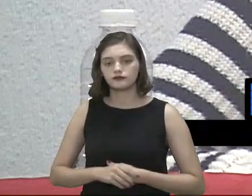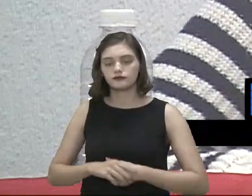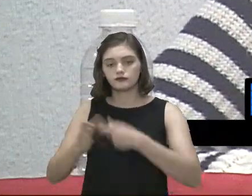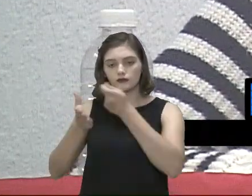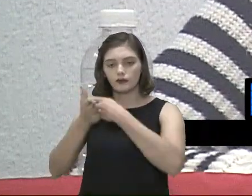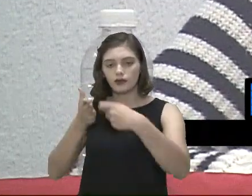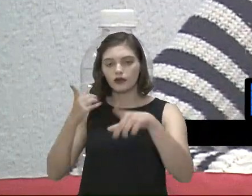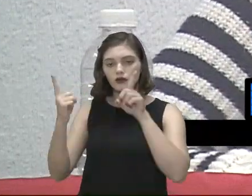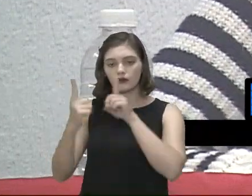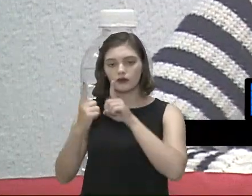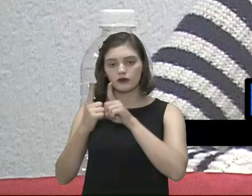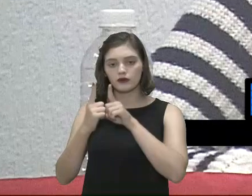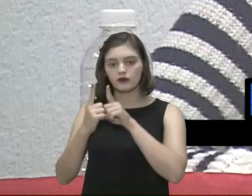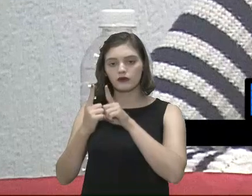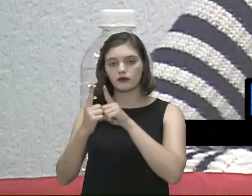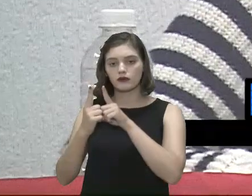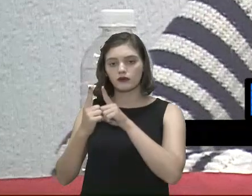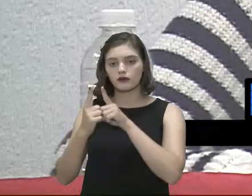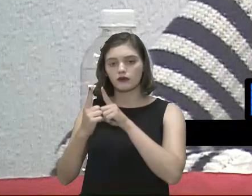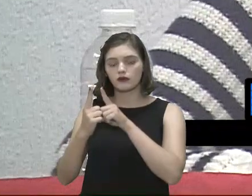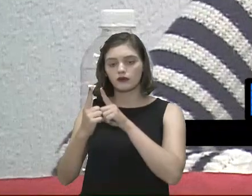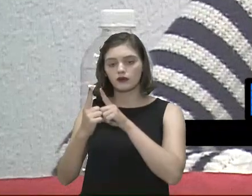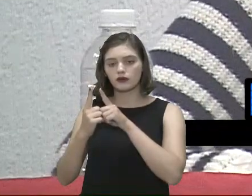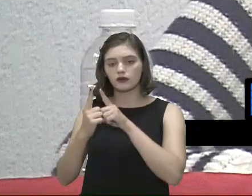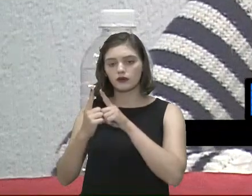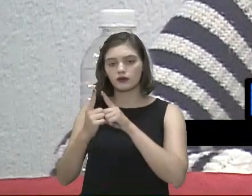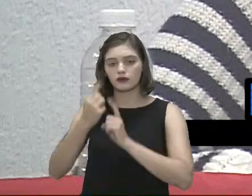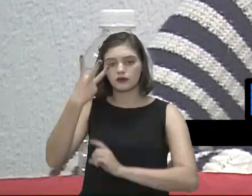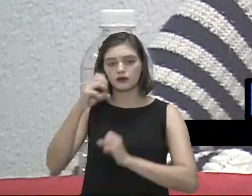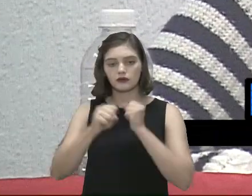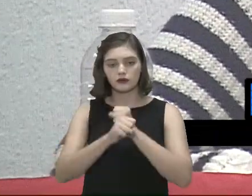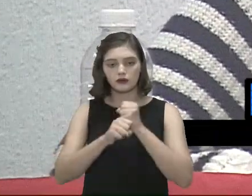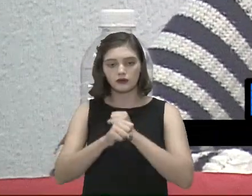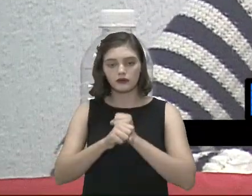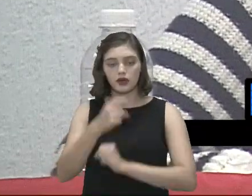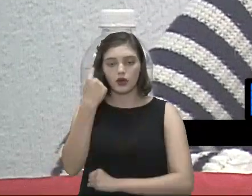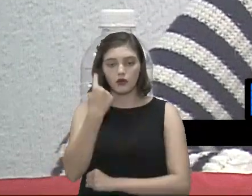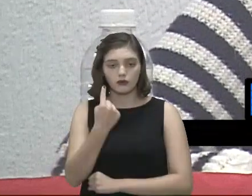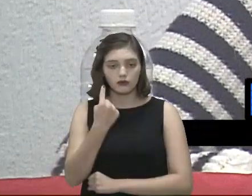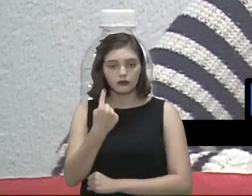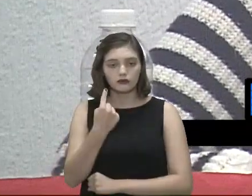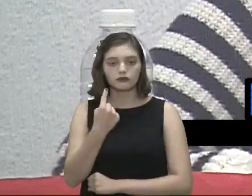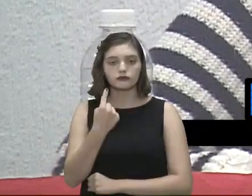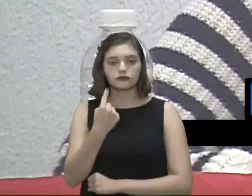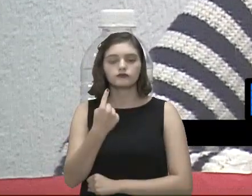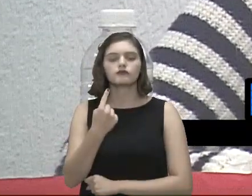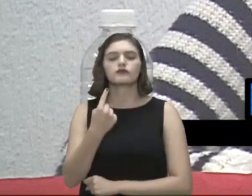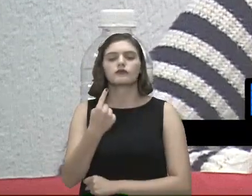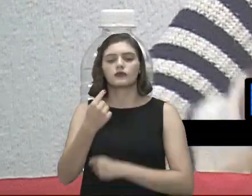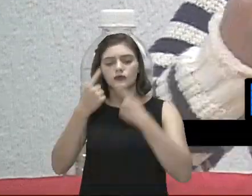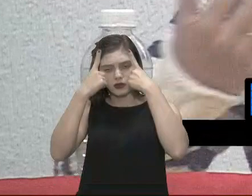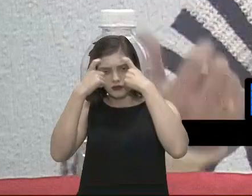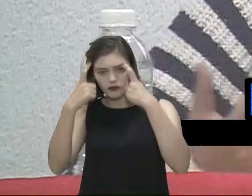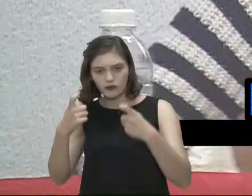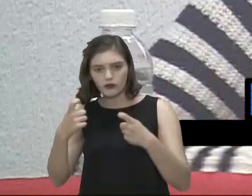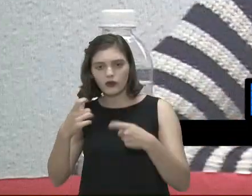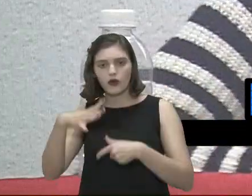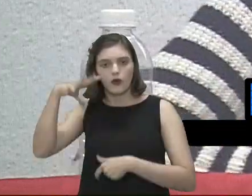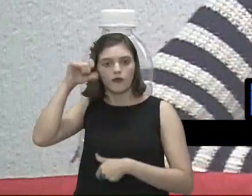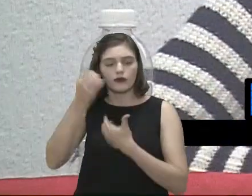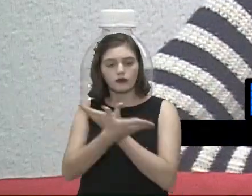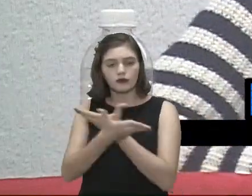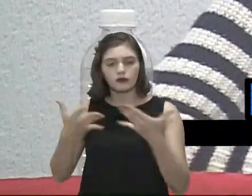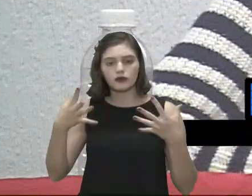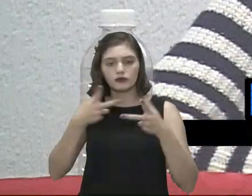de atendimentos. Nos últimos 3 anos, apenas uma situação de violência. Então, ouvindo todos que